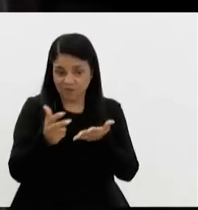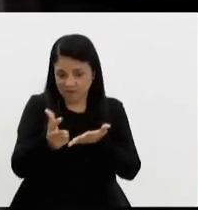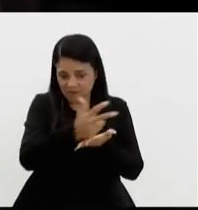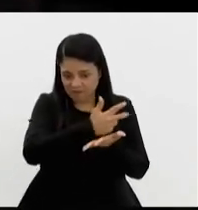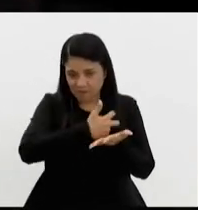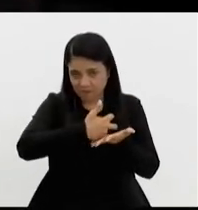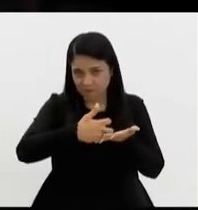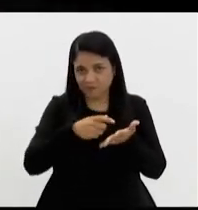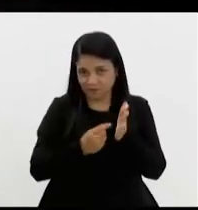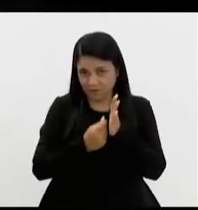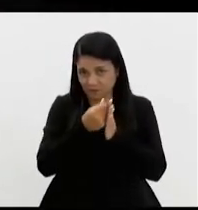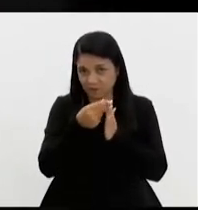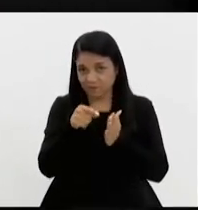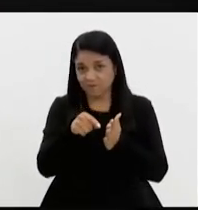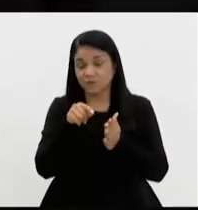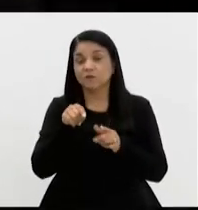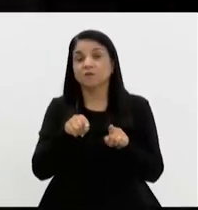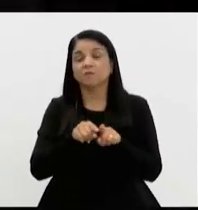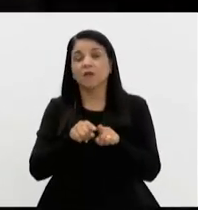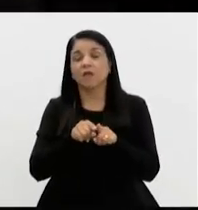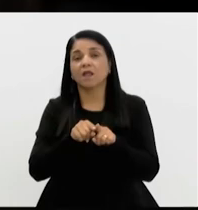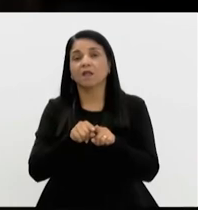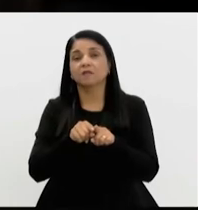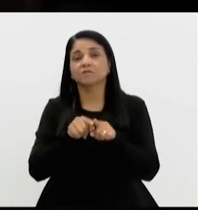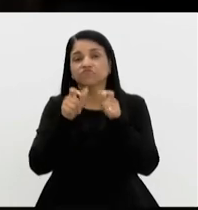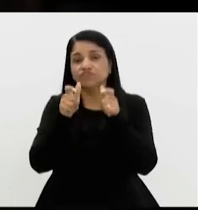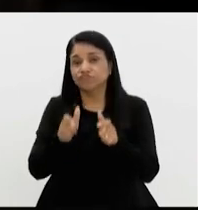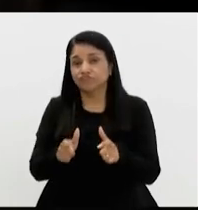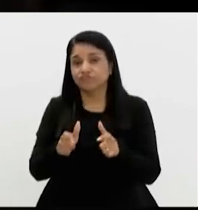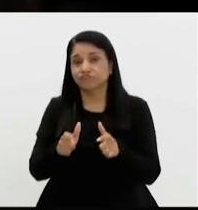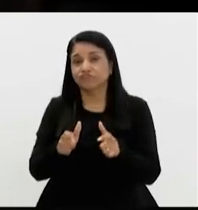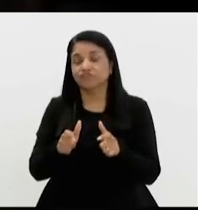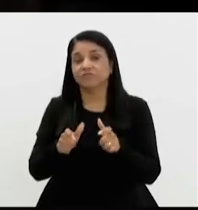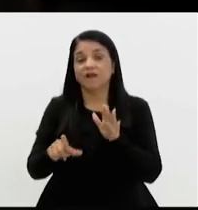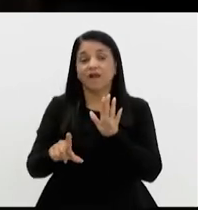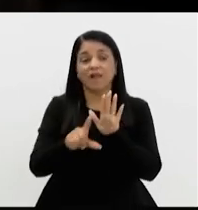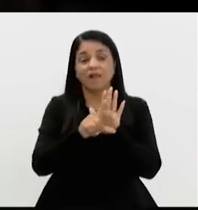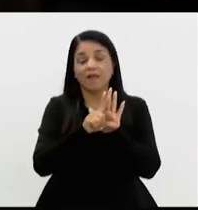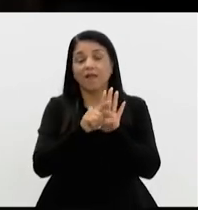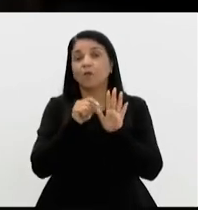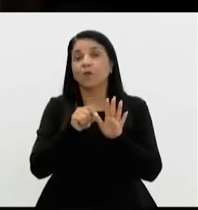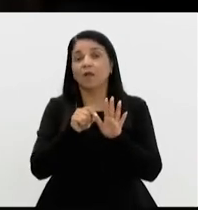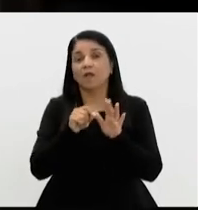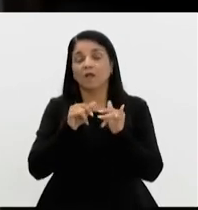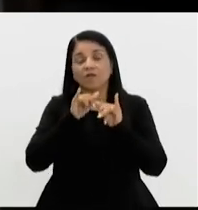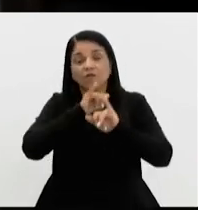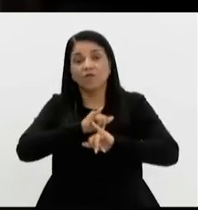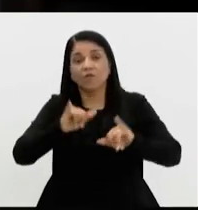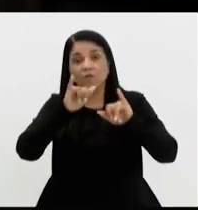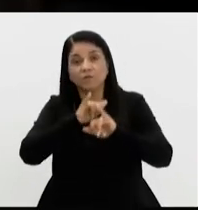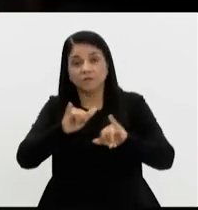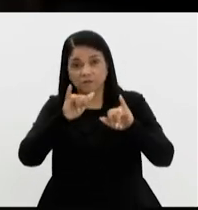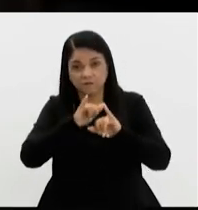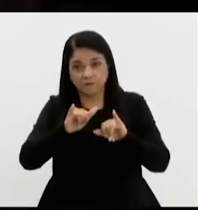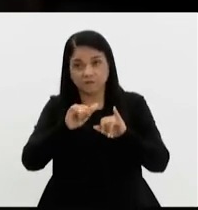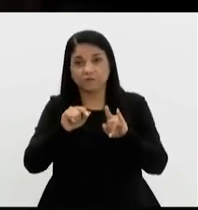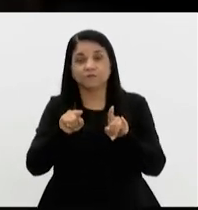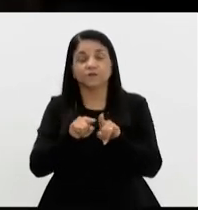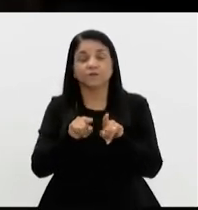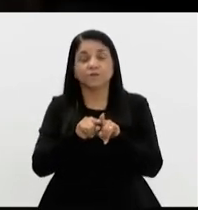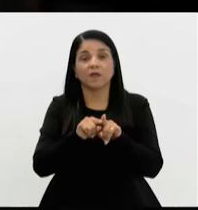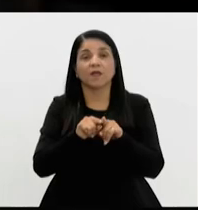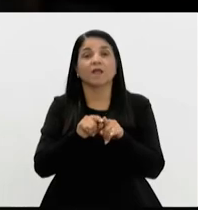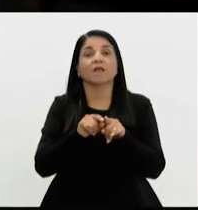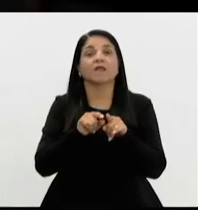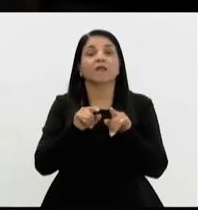que estabelece a a lei de acesso à informação também para o que estabelece a lei que